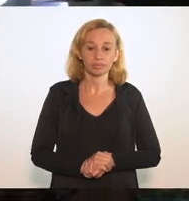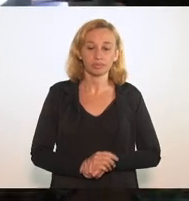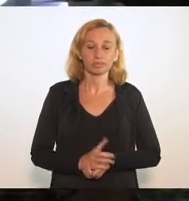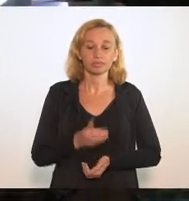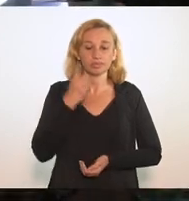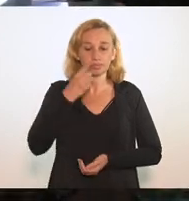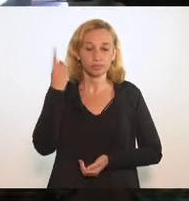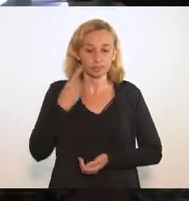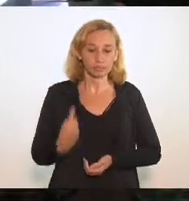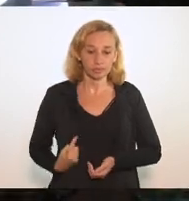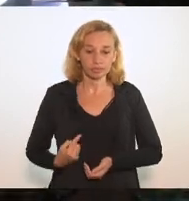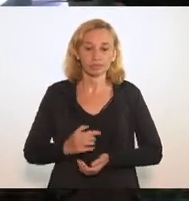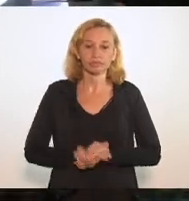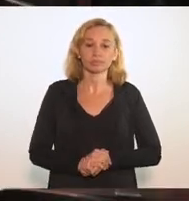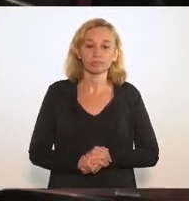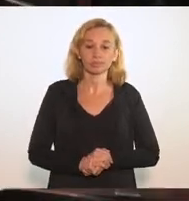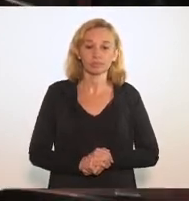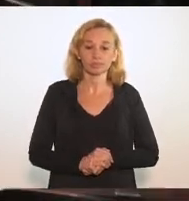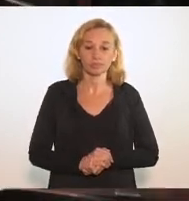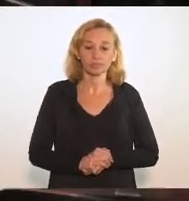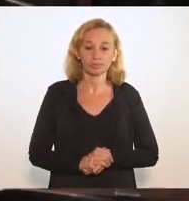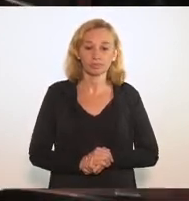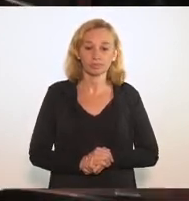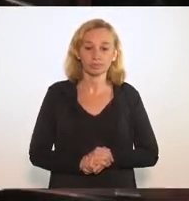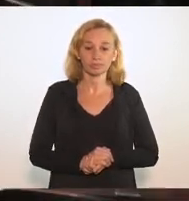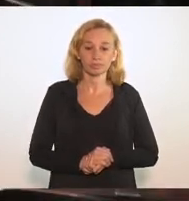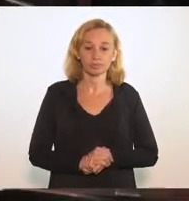Deputada Dani Monteiro.